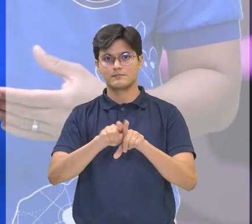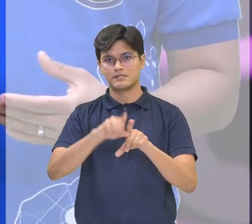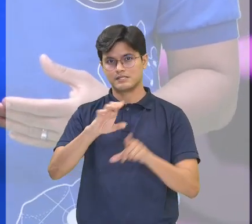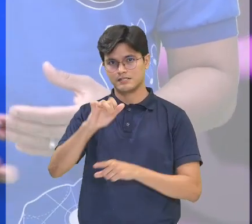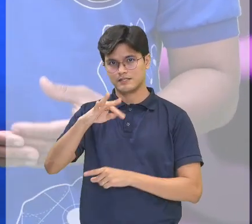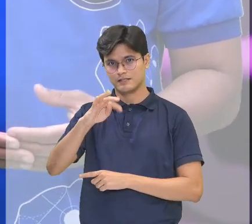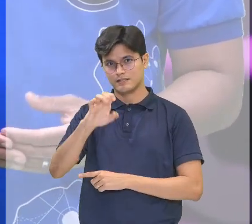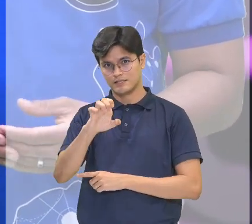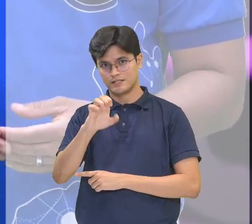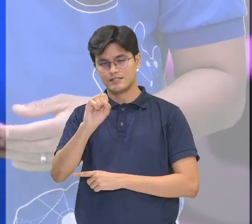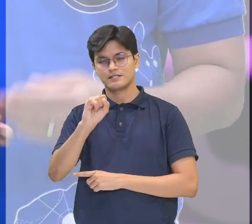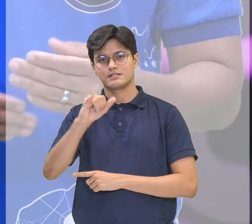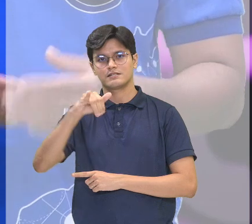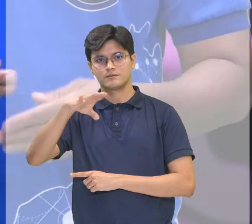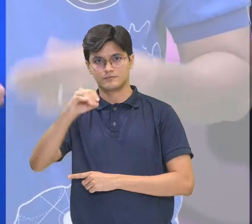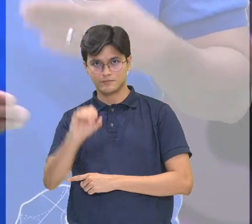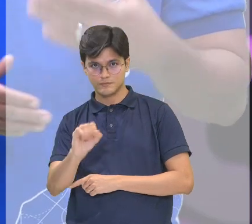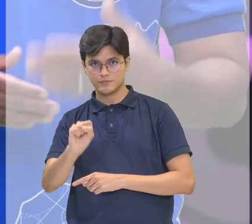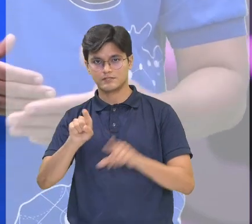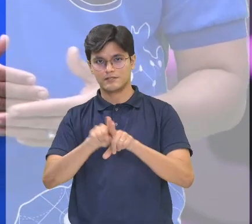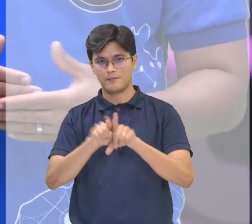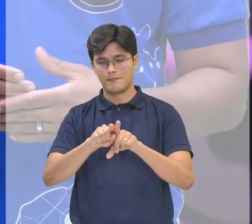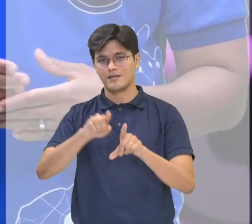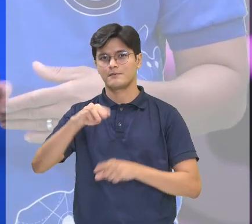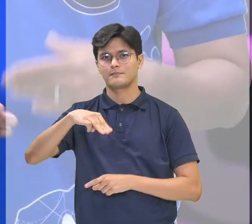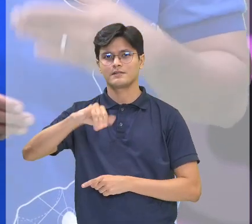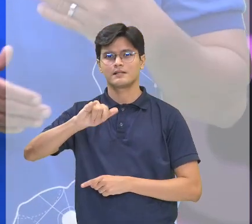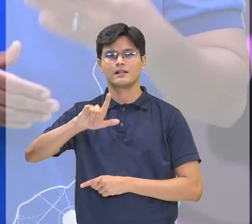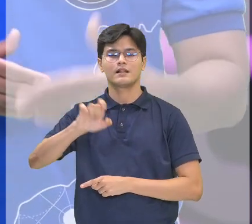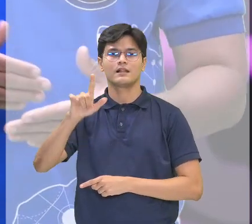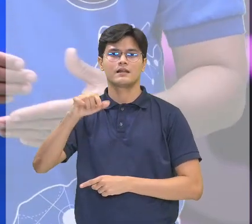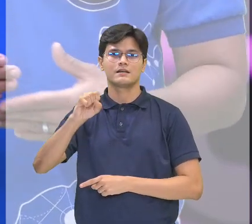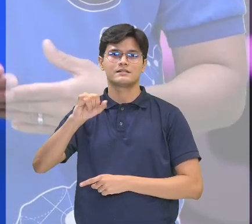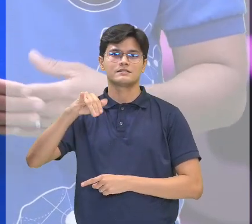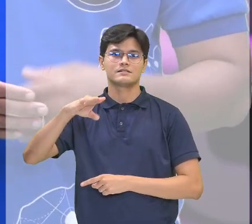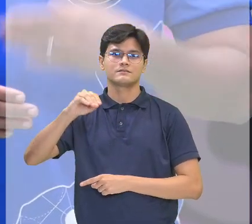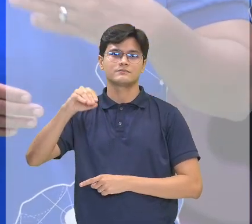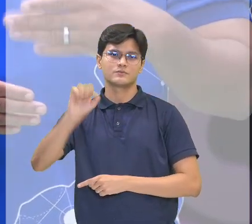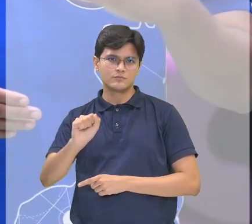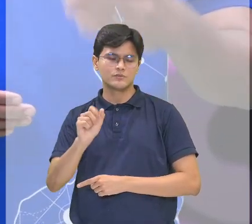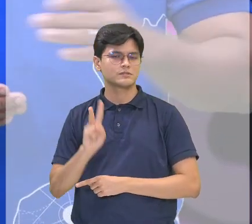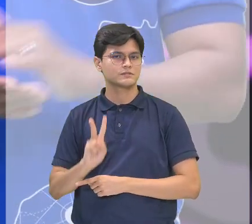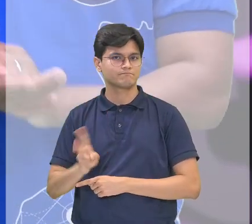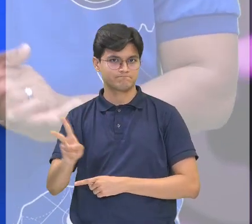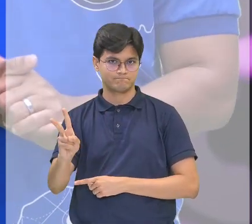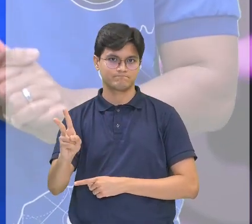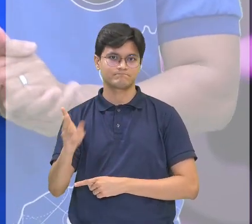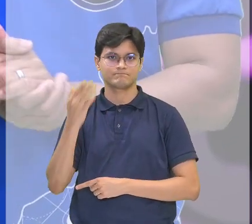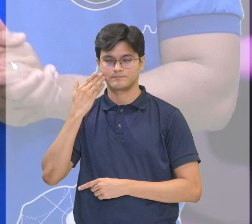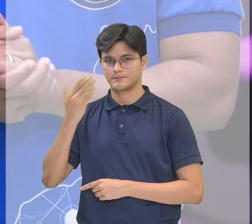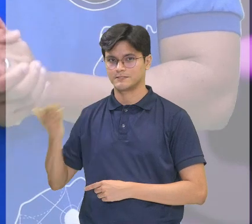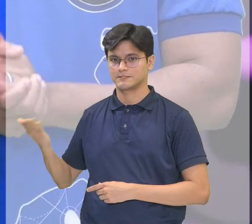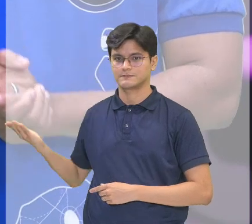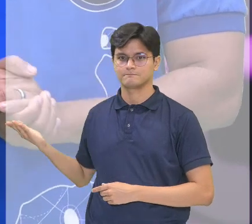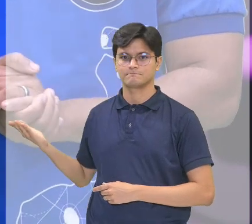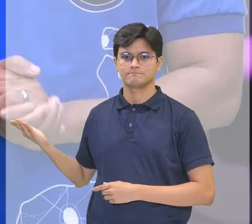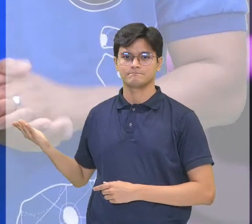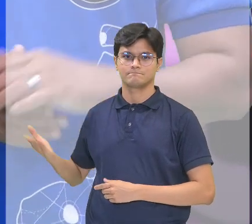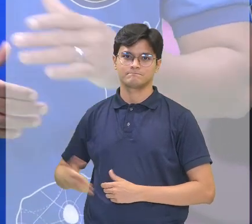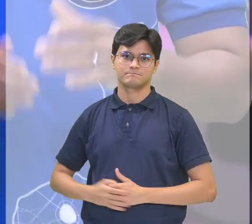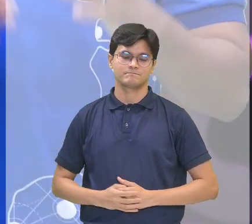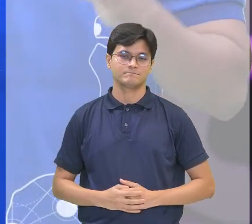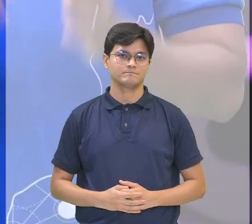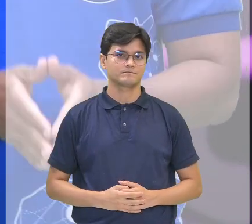a terceira, os milésimos, décimos de centésimo, centésimo de milésimos e assim sucessivamente,